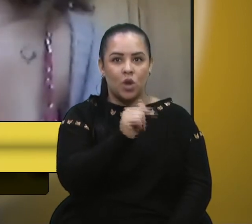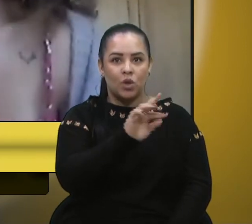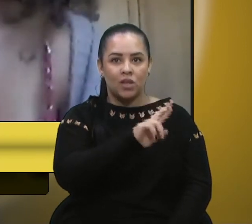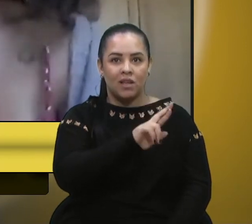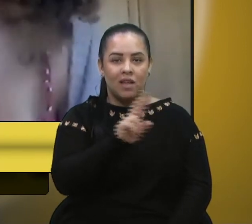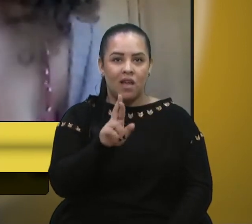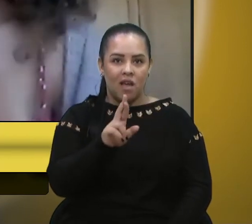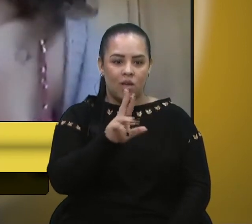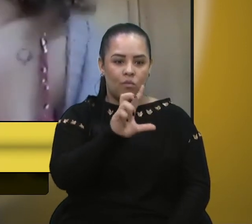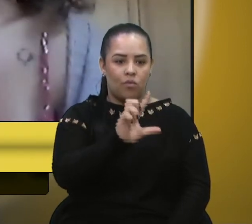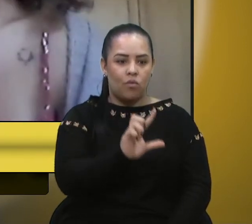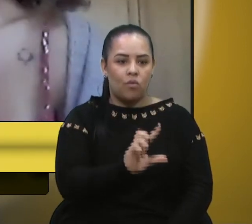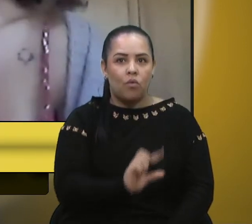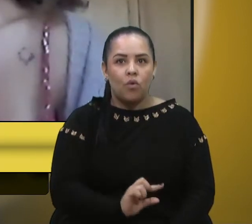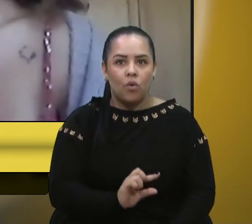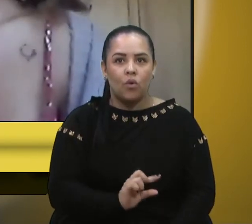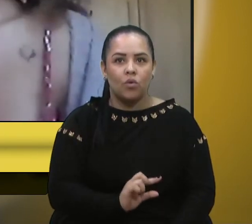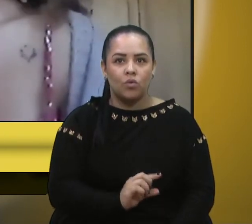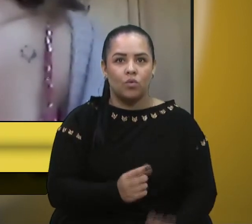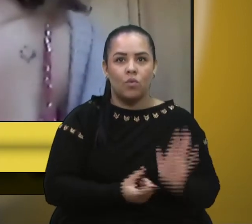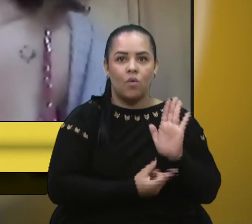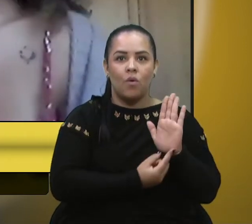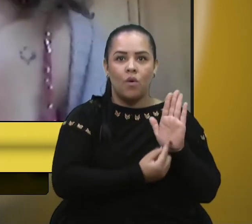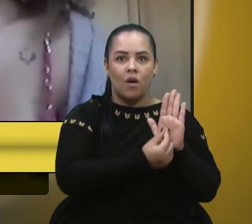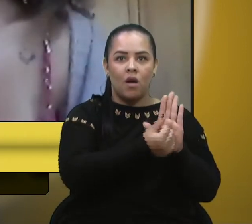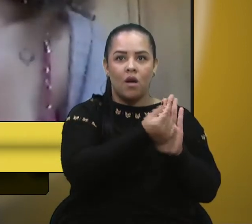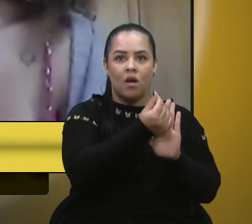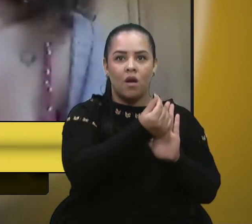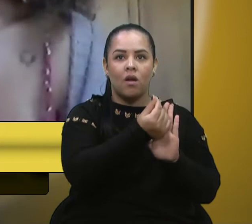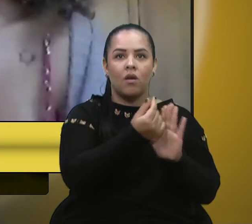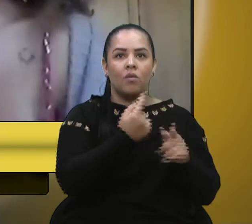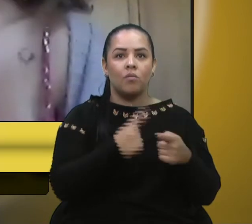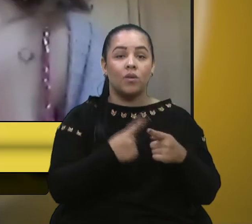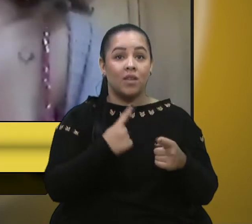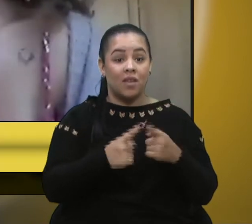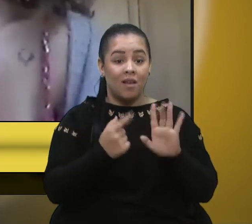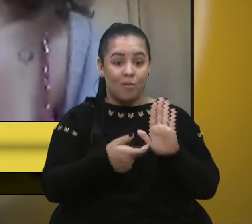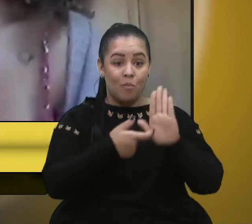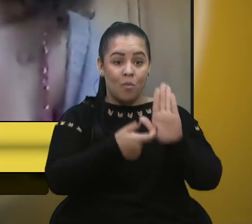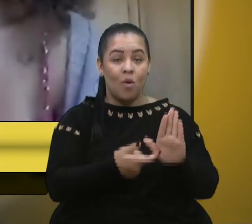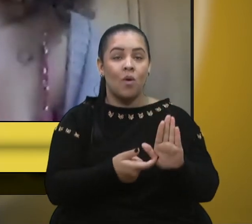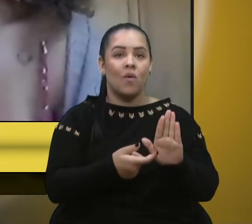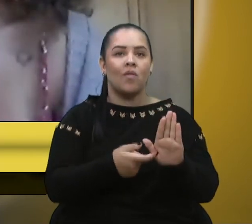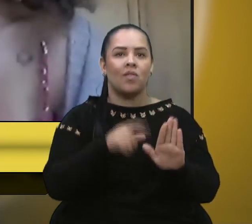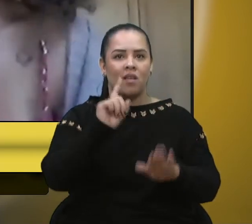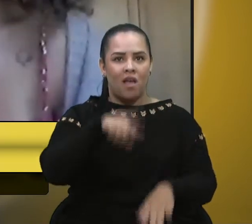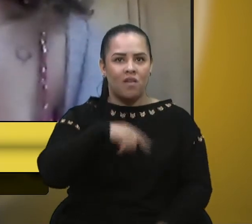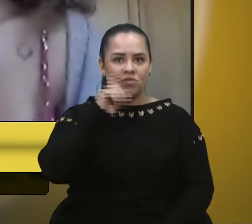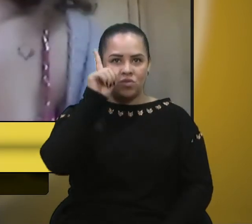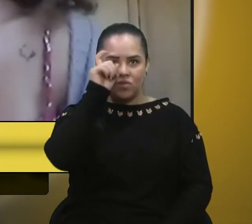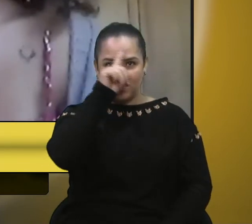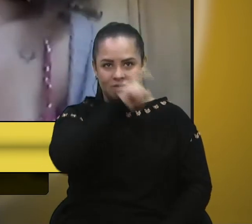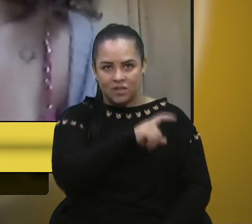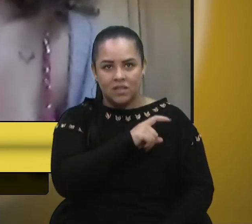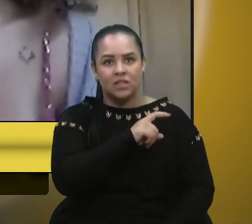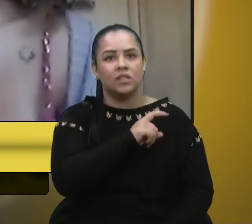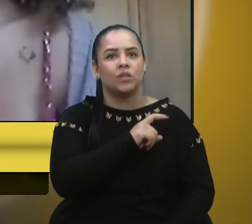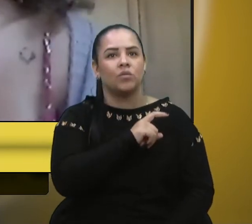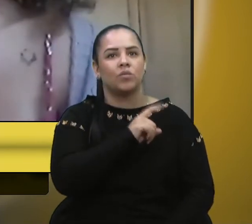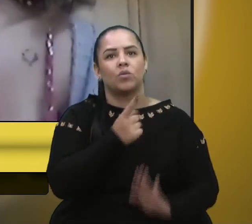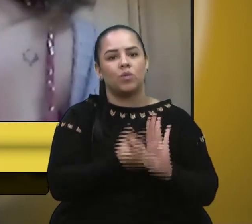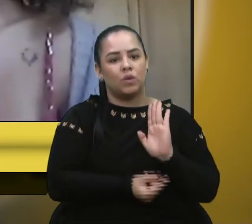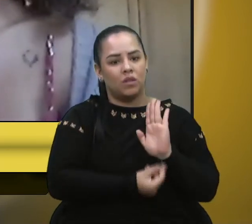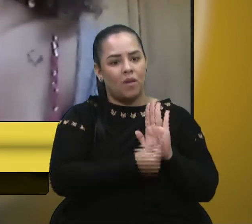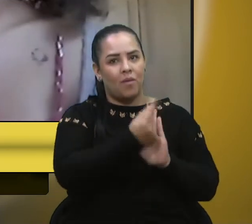algo muito significativo, é algo que de fato nos mostra a dificuldade enfrentada pelo orçamento